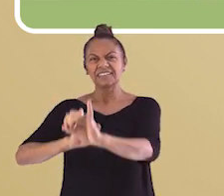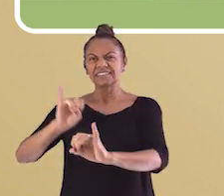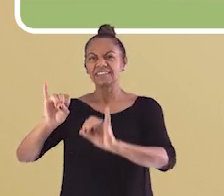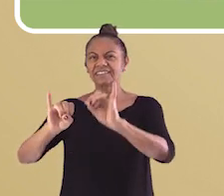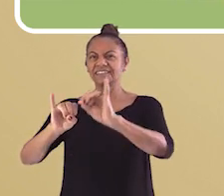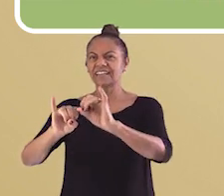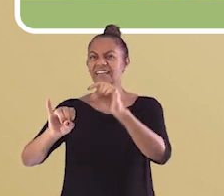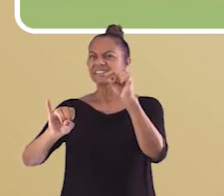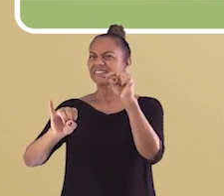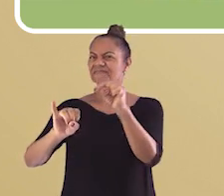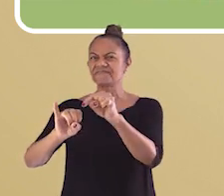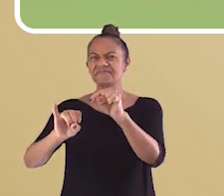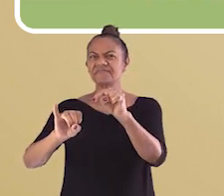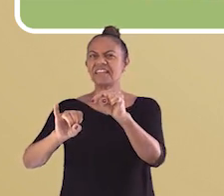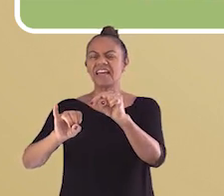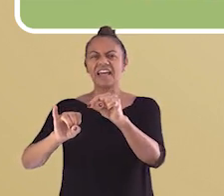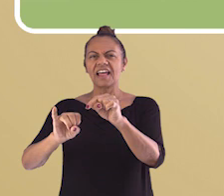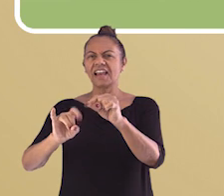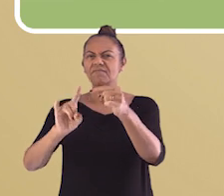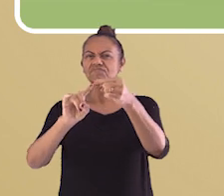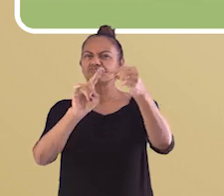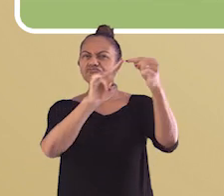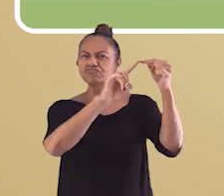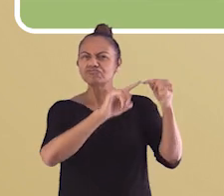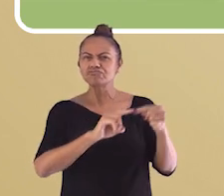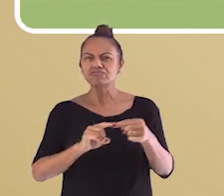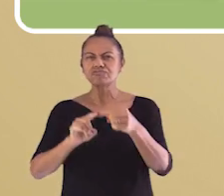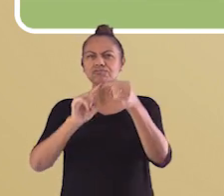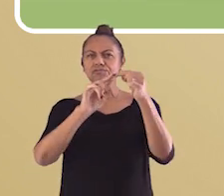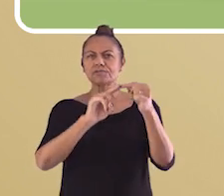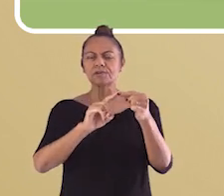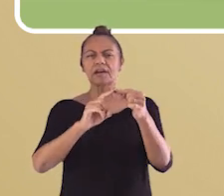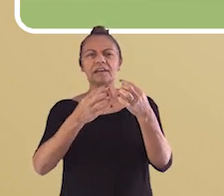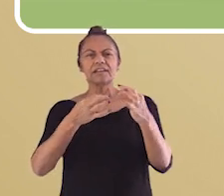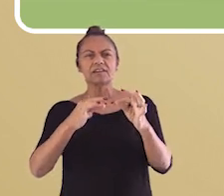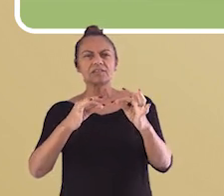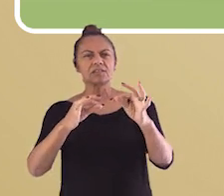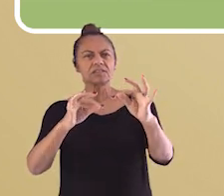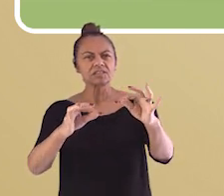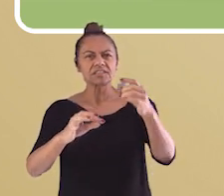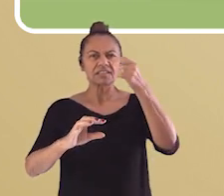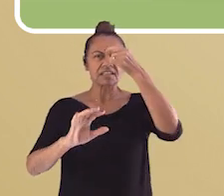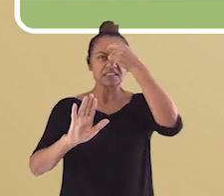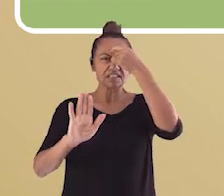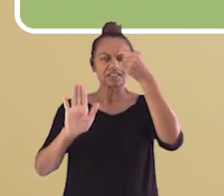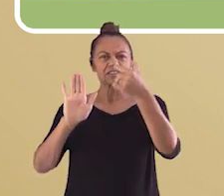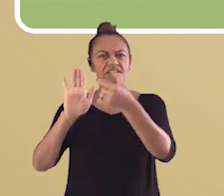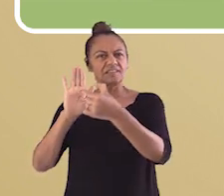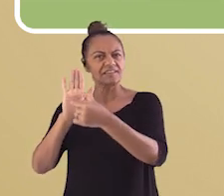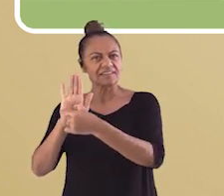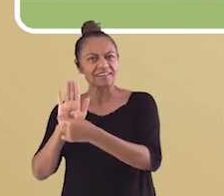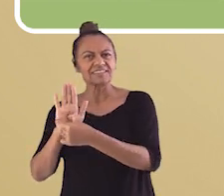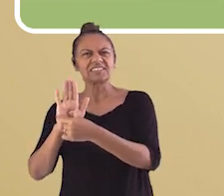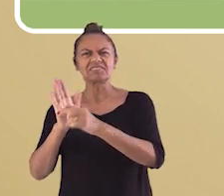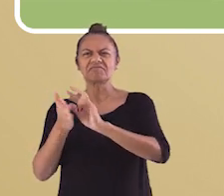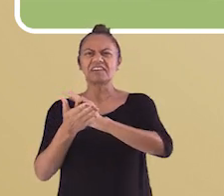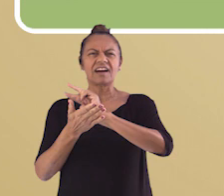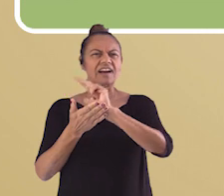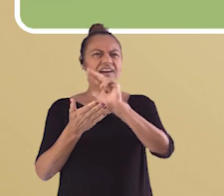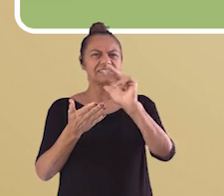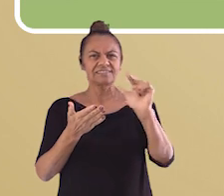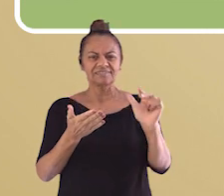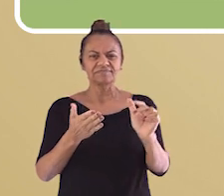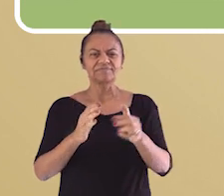interligando tudo. Tecnologia, indústria, comércio, lazer, educação, inteligência artificial, automatização de um monte